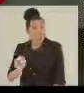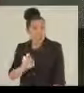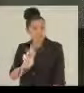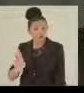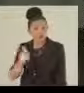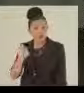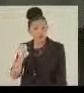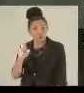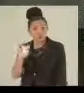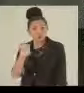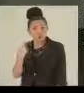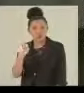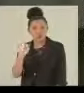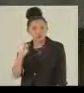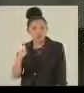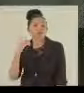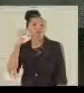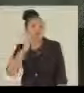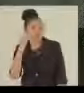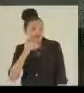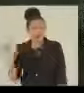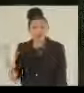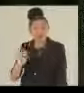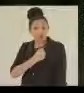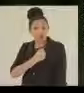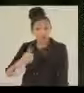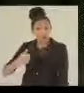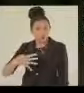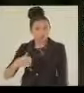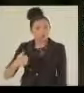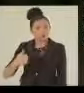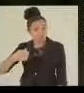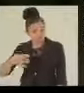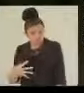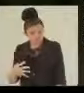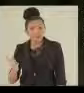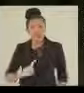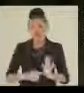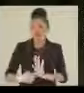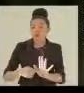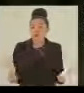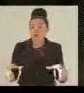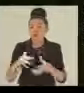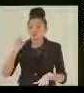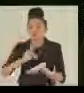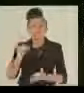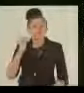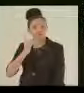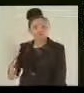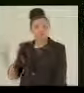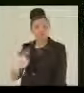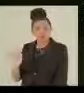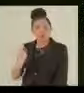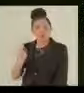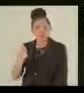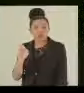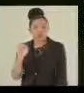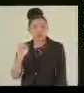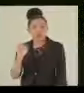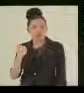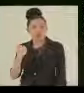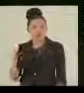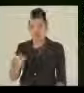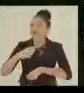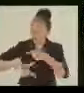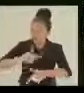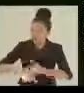Olá, eu sou o Pedro Lucas Fernandes, candidato a deputado federal número 1414. Represento o legado do